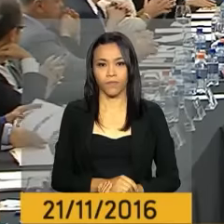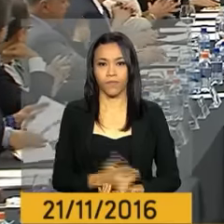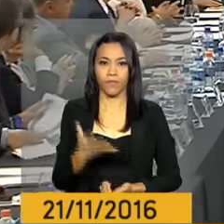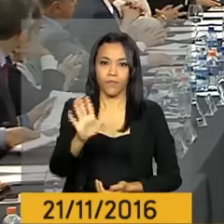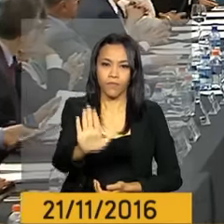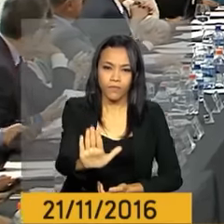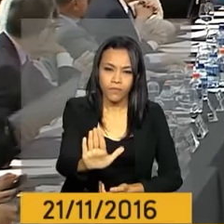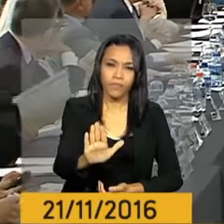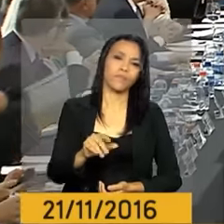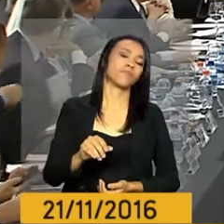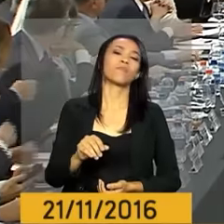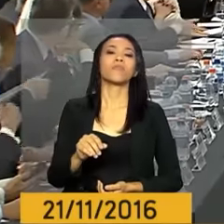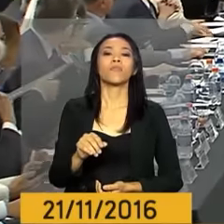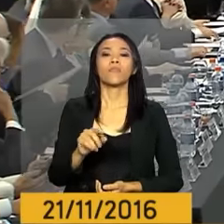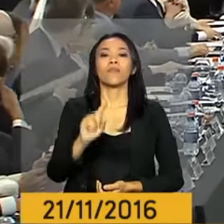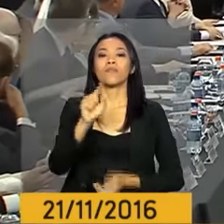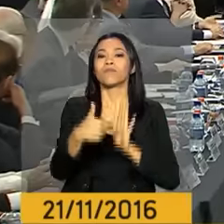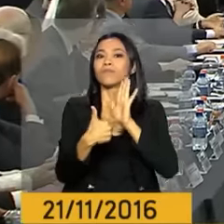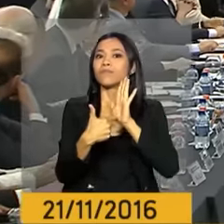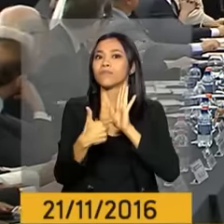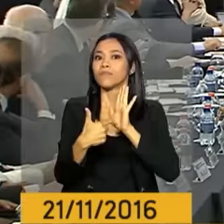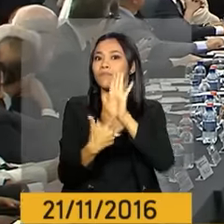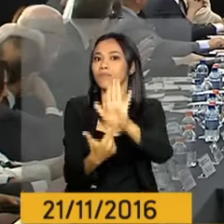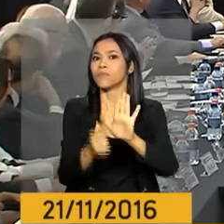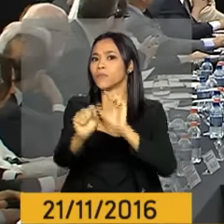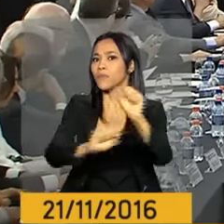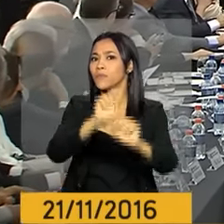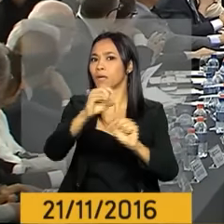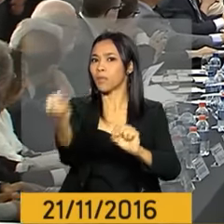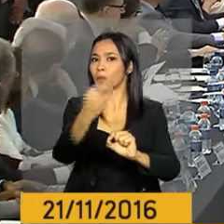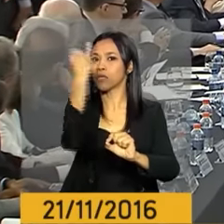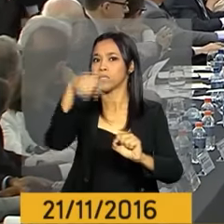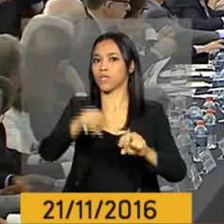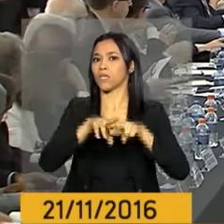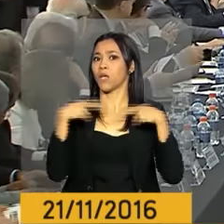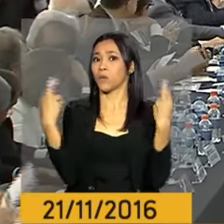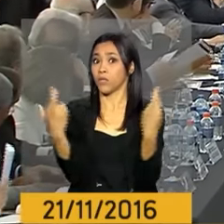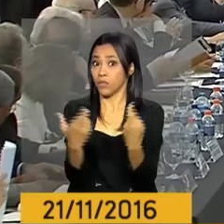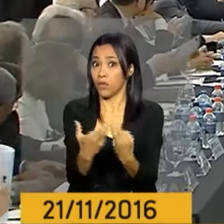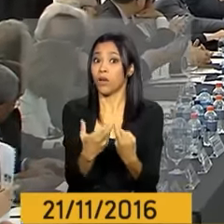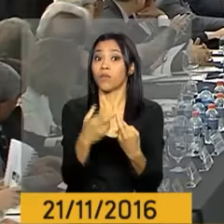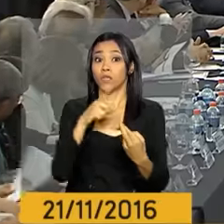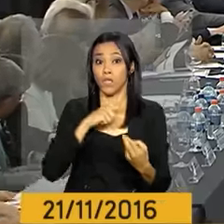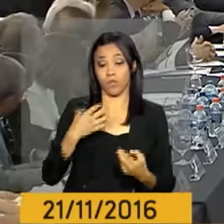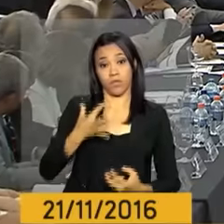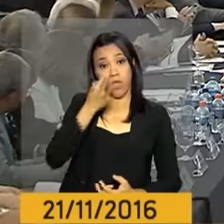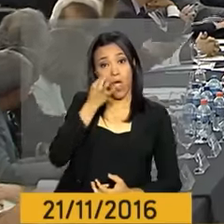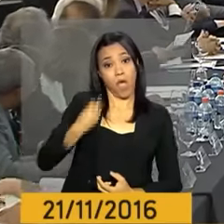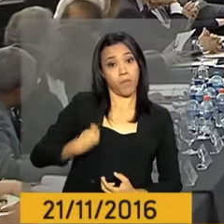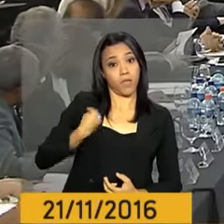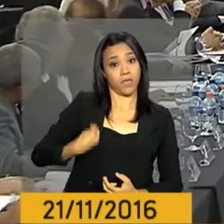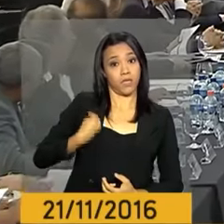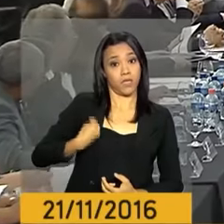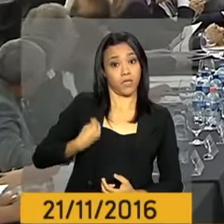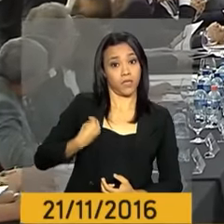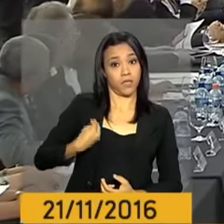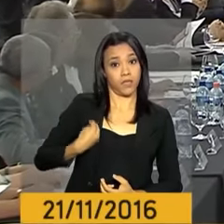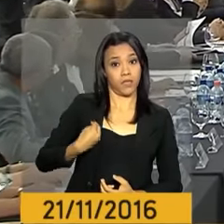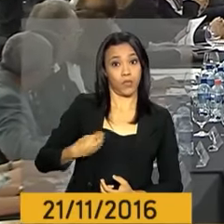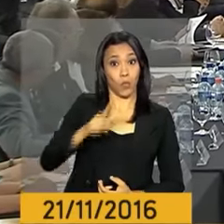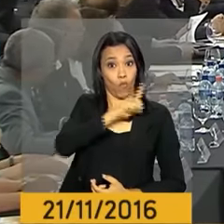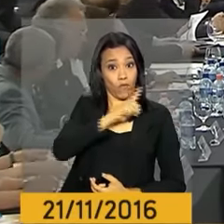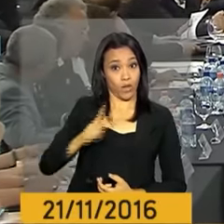Me permitam apenas para revelar a importância desta reunião, que além de termos a presença do governador do Distrito